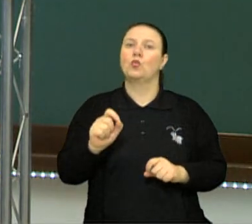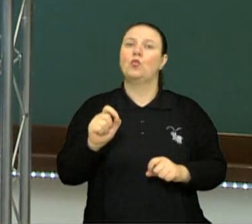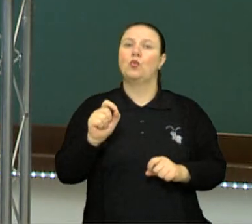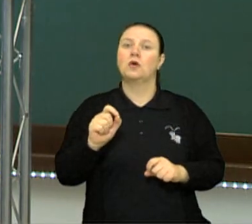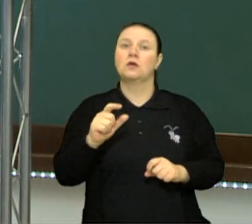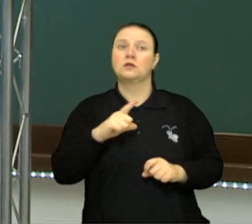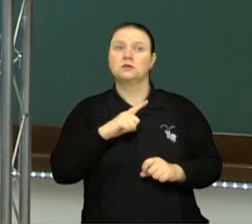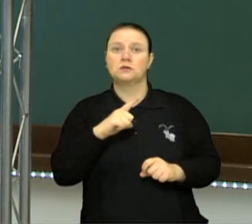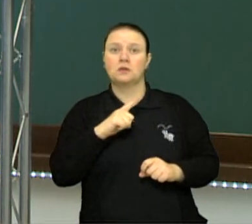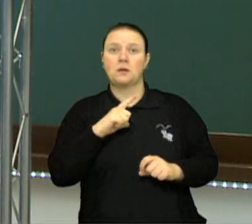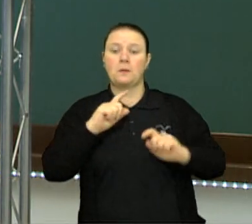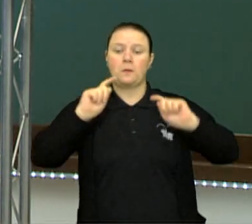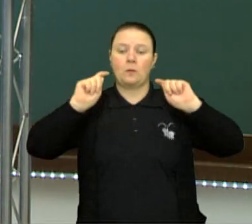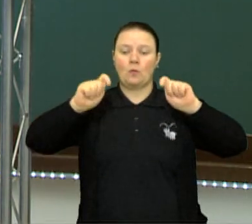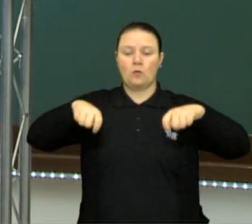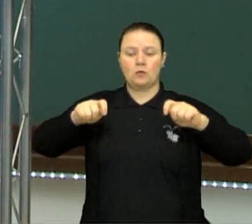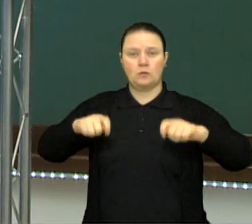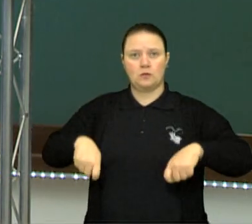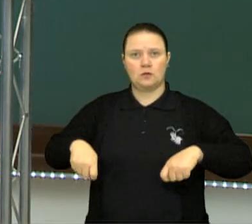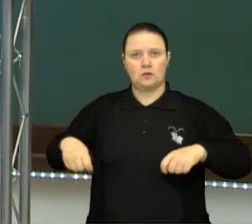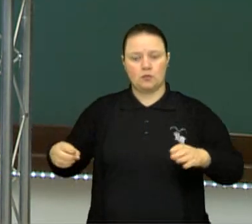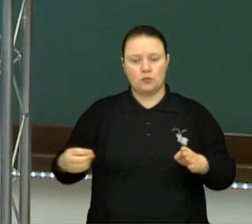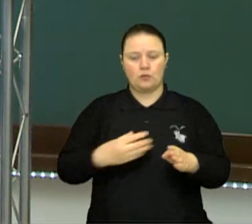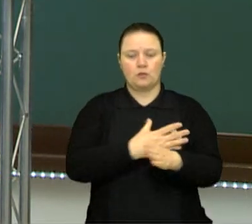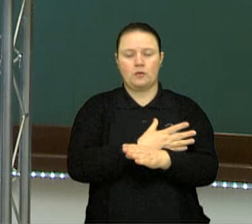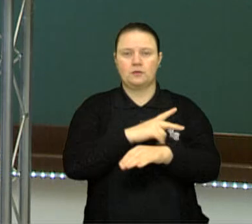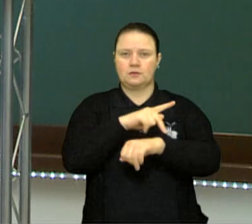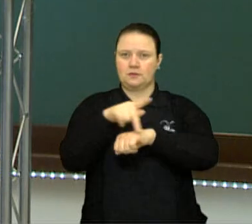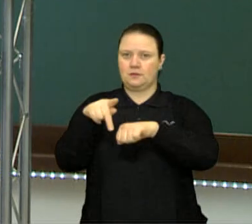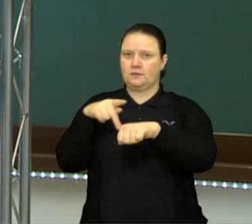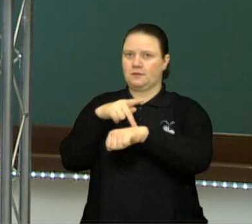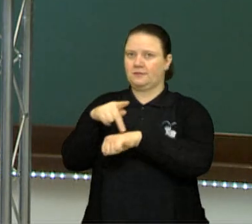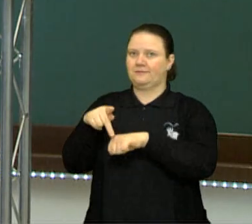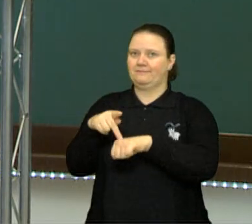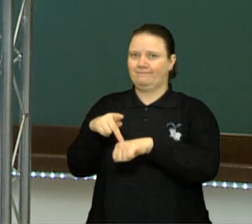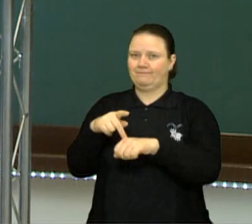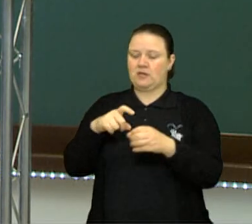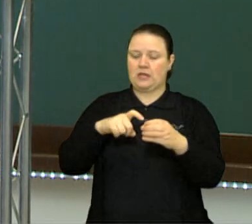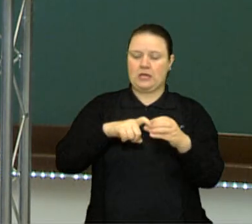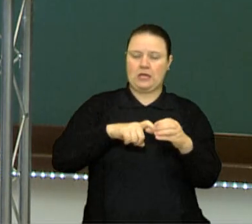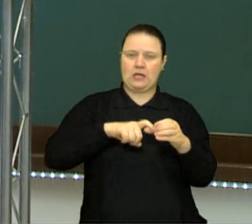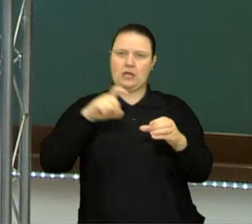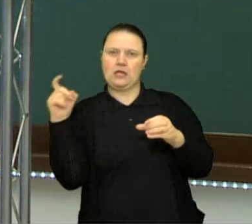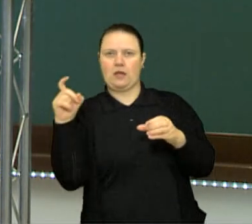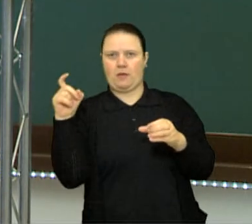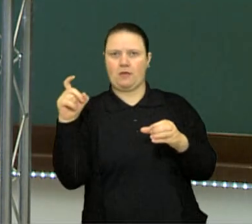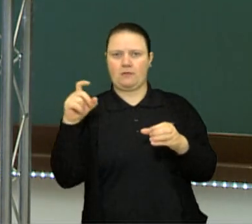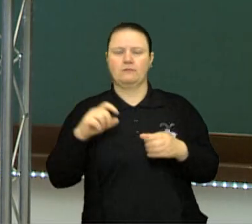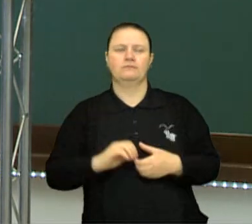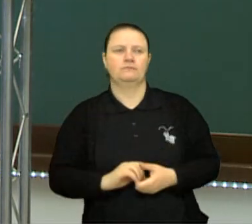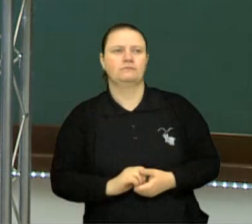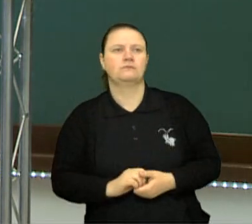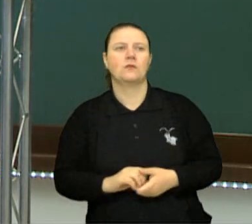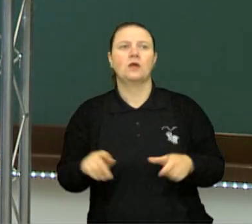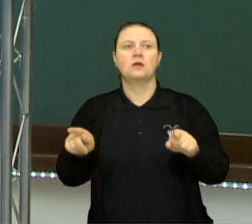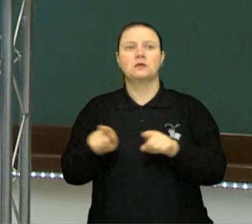existência desta possibilidade de um novo país chamado Kurdistão independente. Aqui uma imagem onde eles